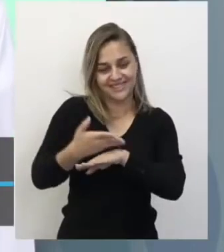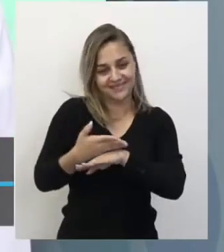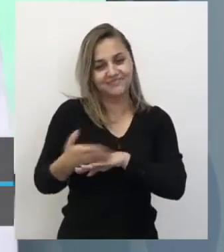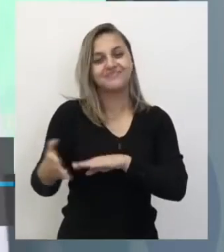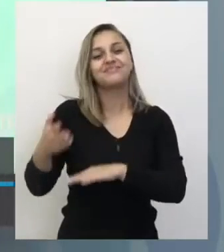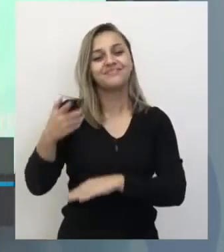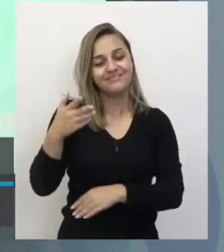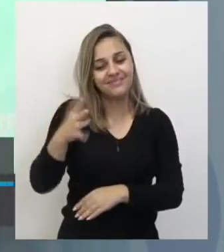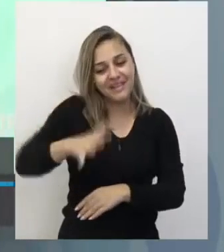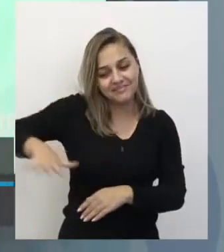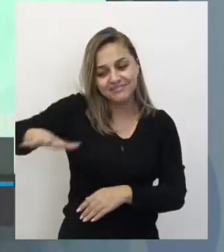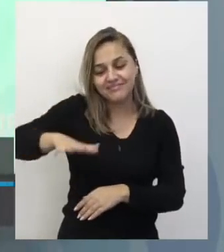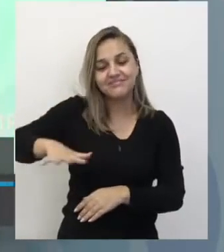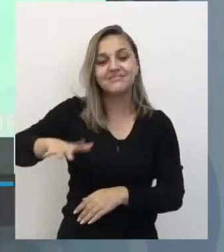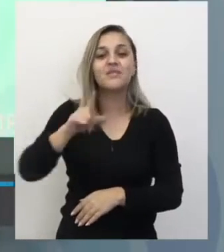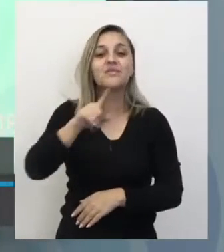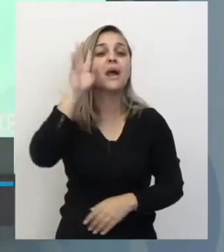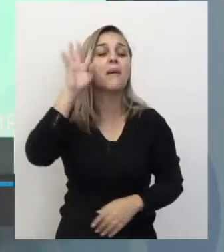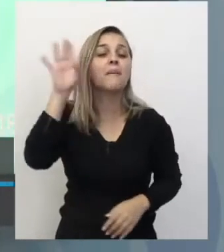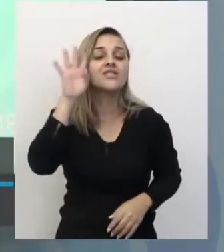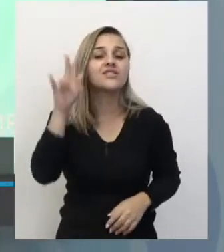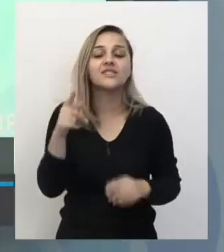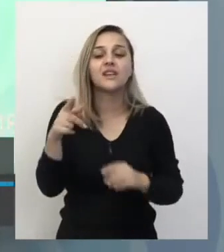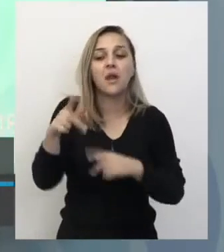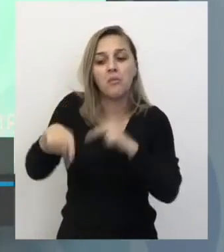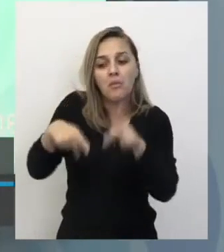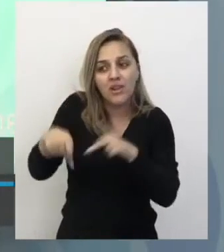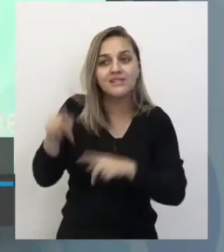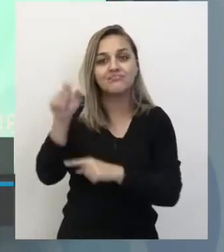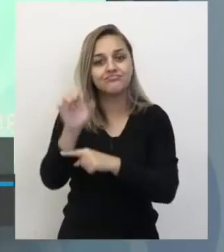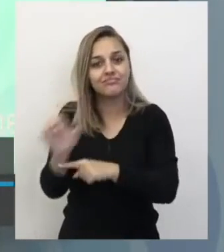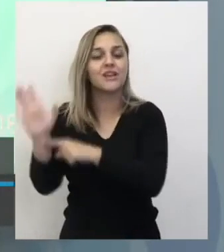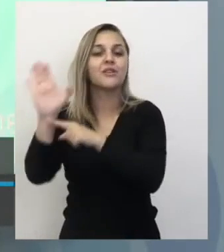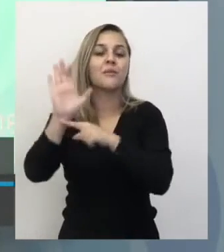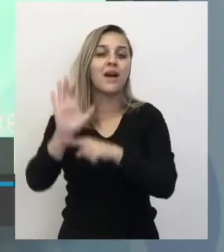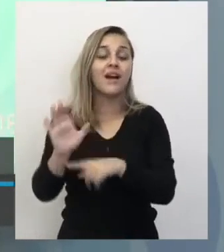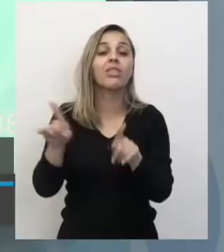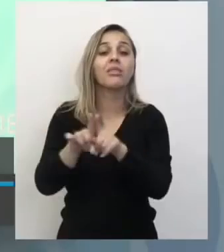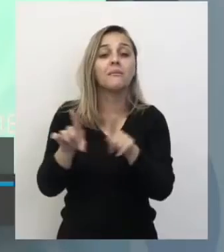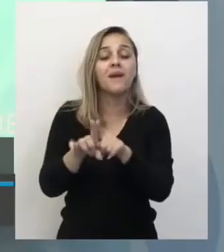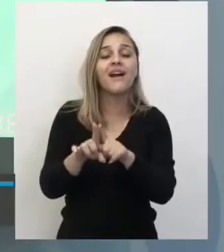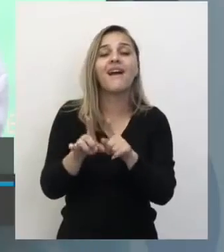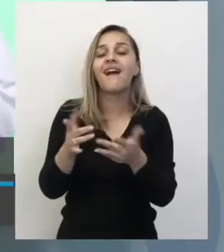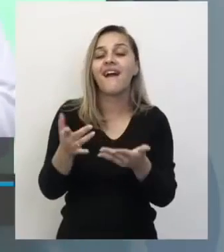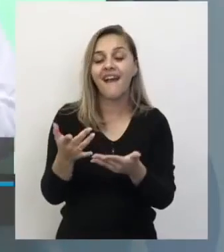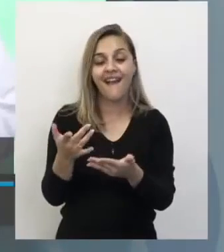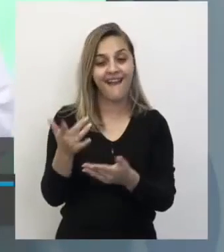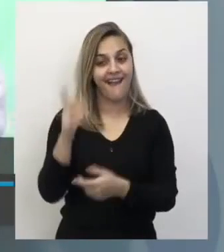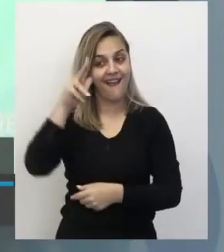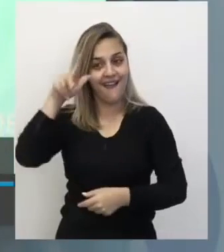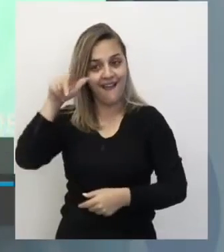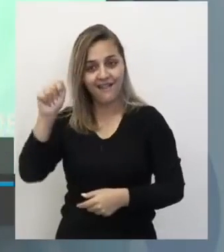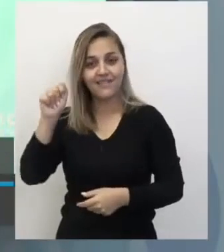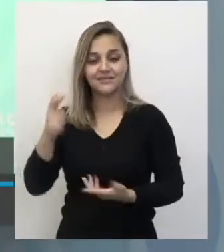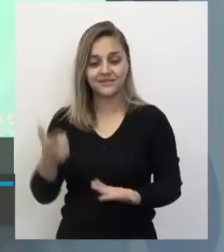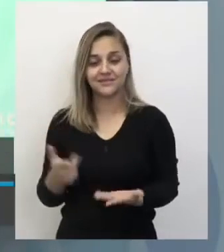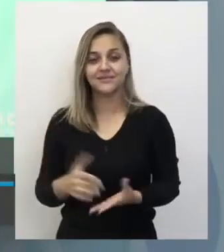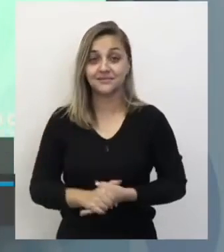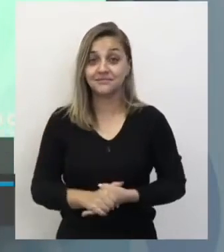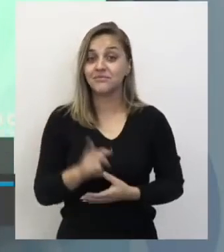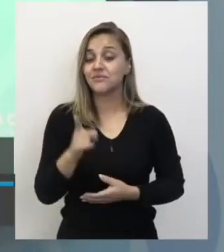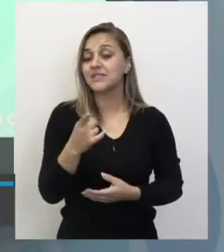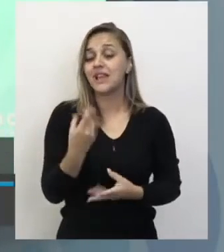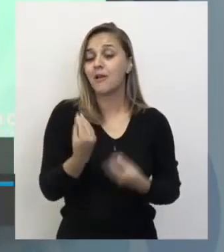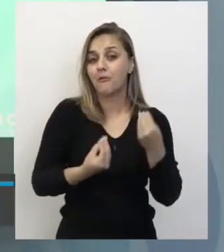os europeus, os africanos encontrando os indígenas que já estavam no interiorzão, né? E aí você começa então a ter toda